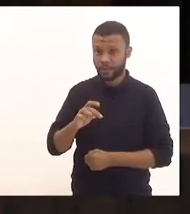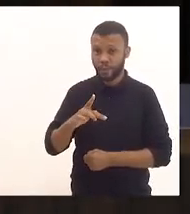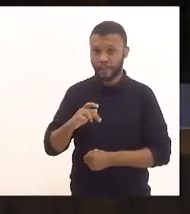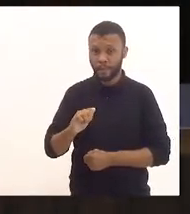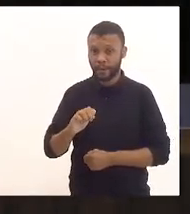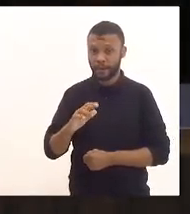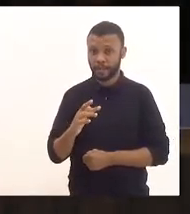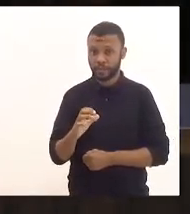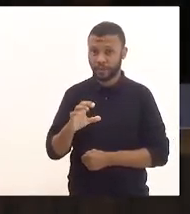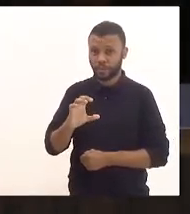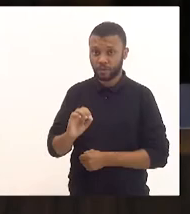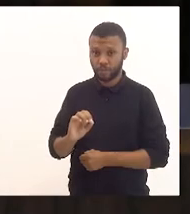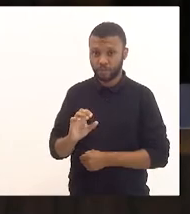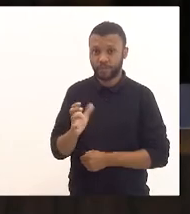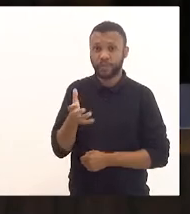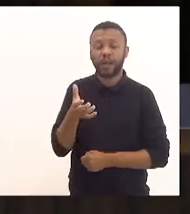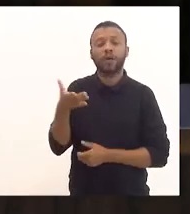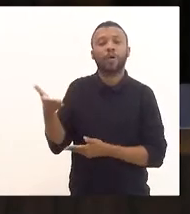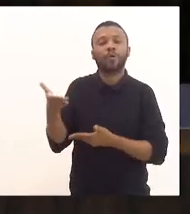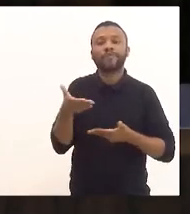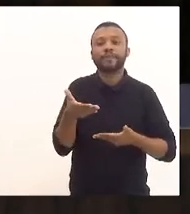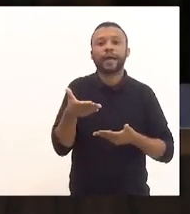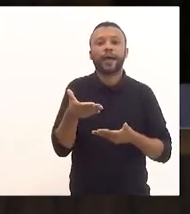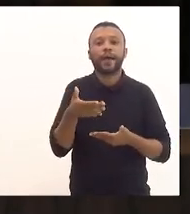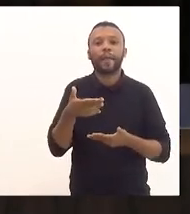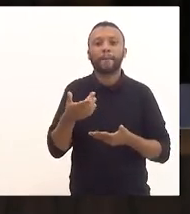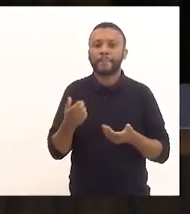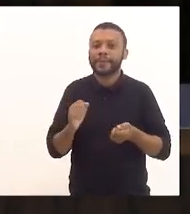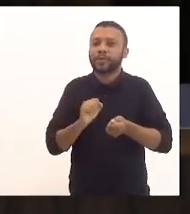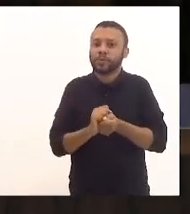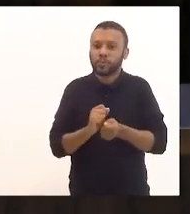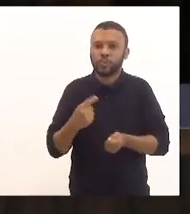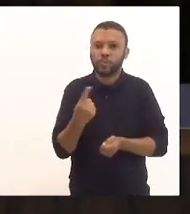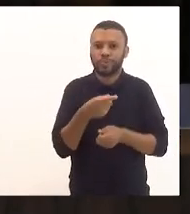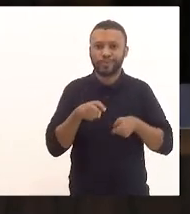convidar para estar conosco aqui